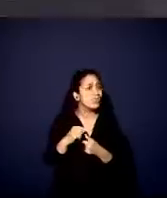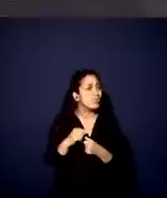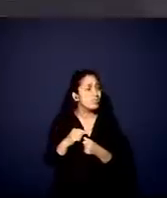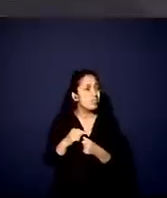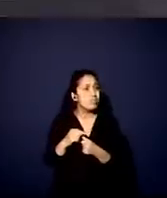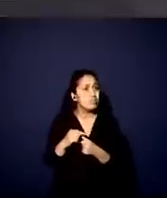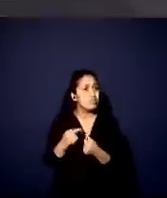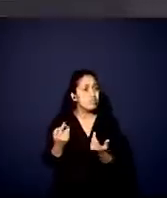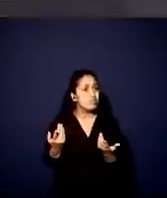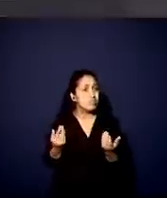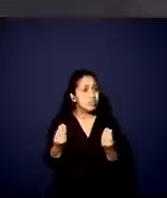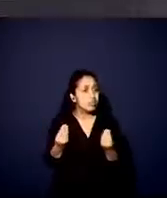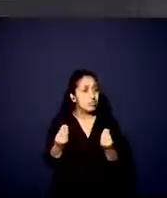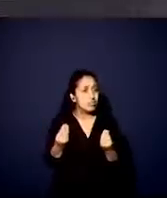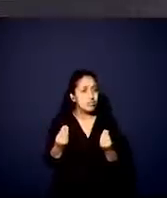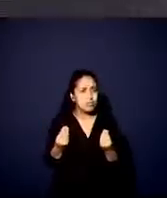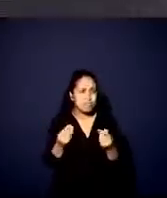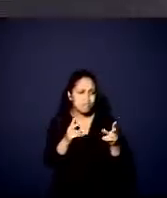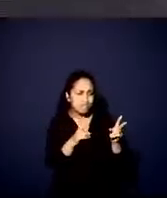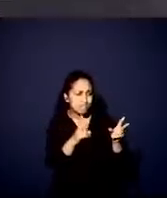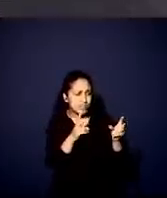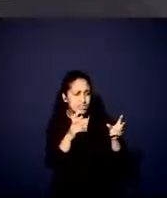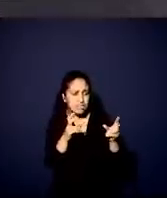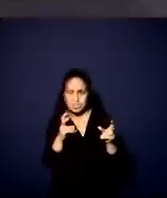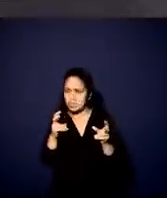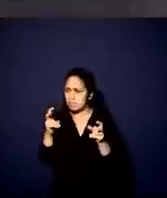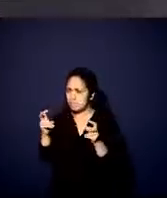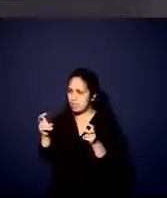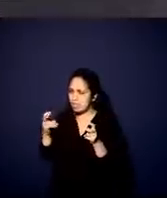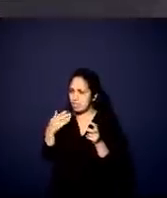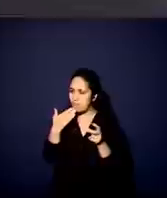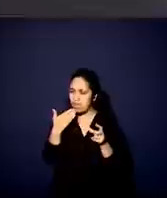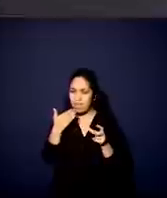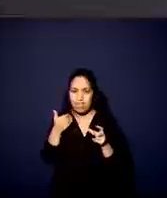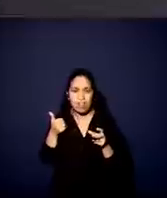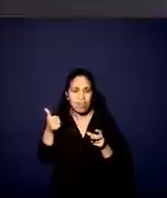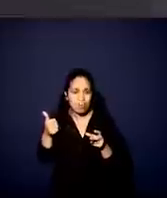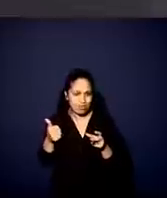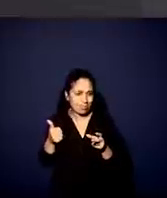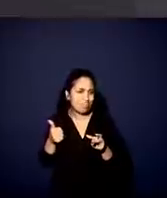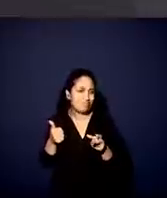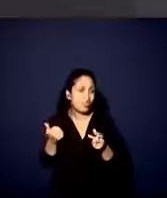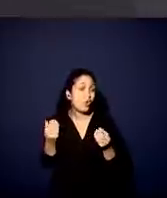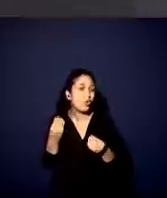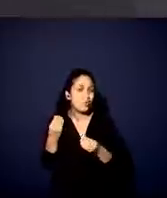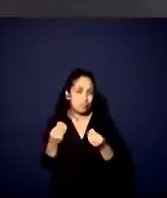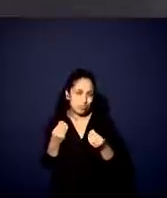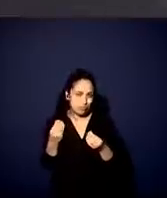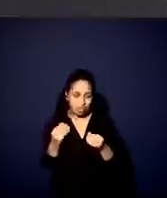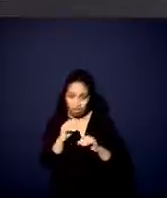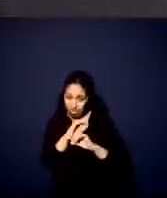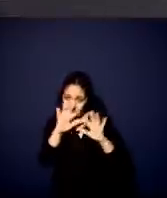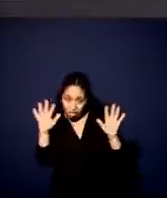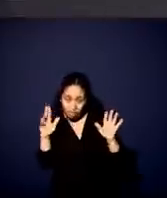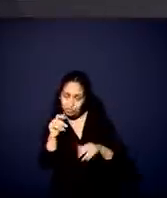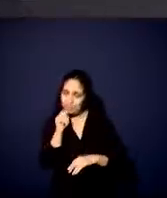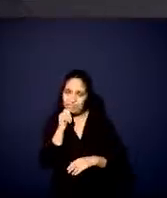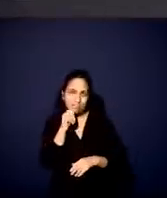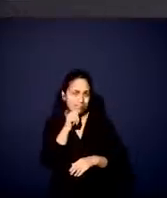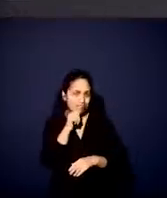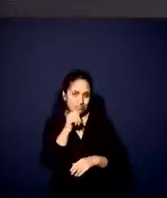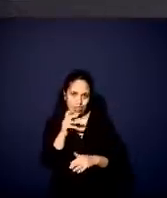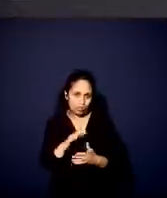a ponto de observar essa melhora nos fundamentos não tá claro assim a gente não vai